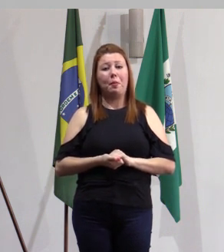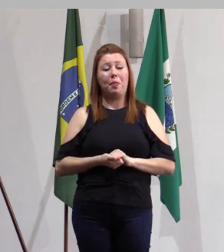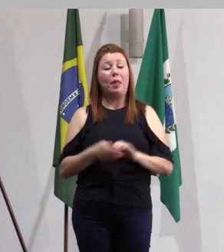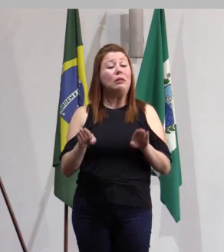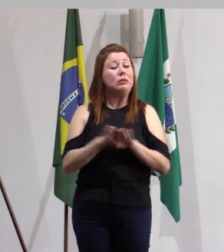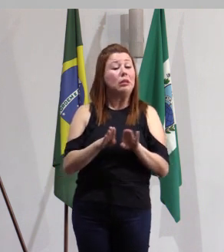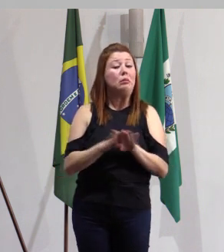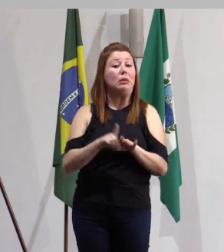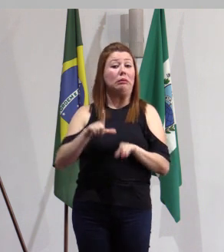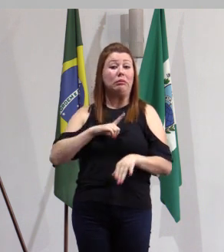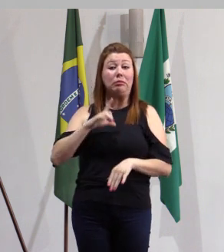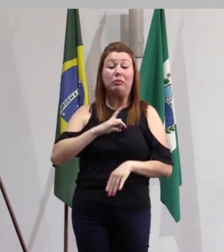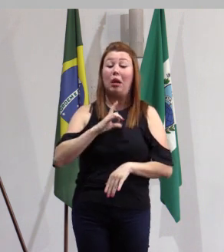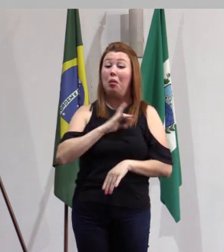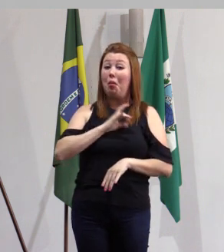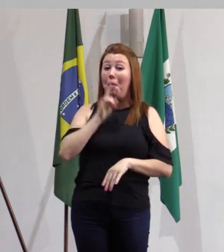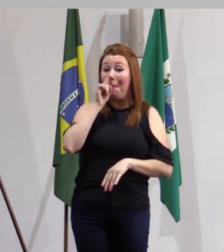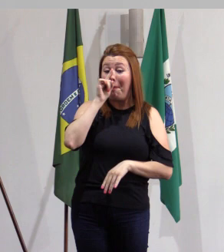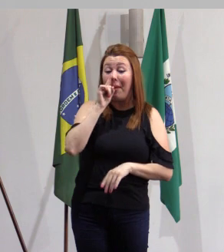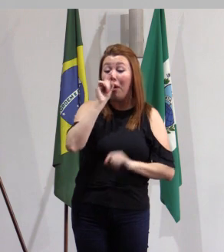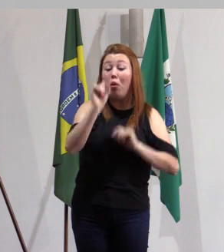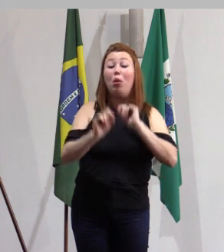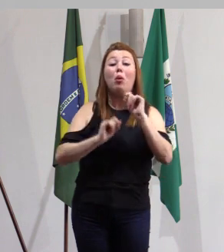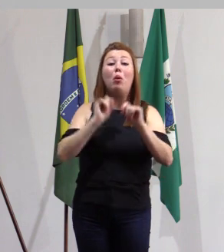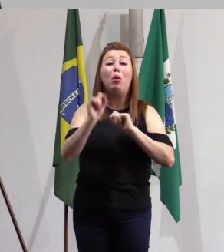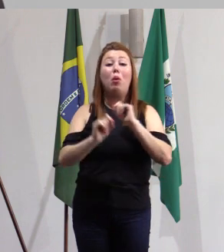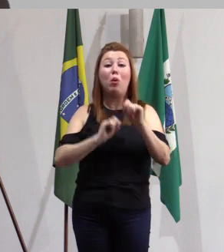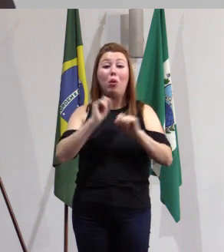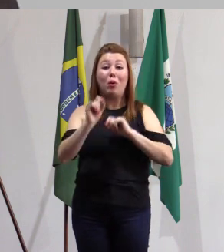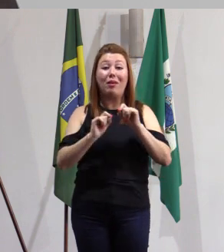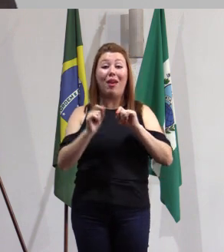da carreira docente, da carreira científica ser reduzida